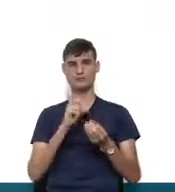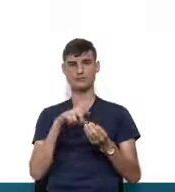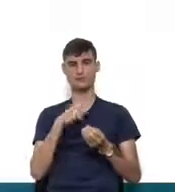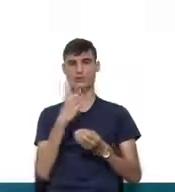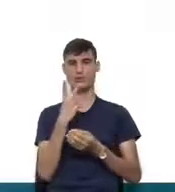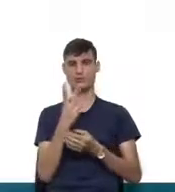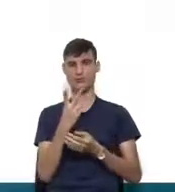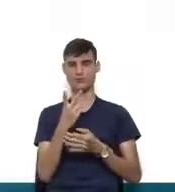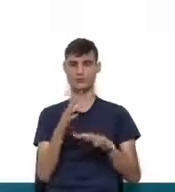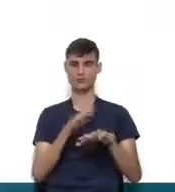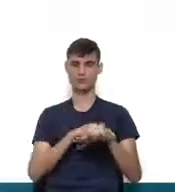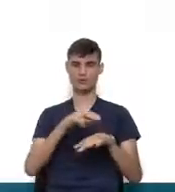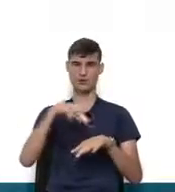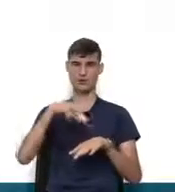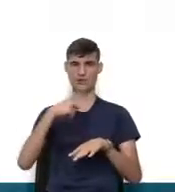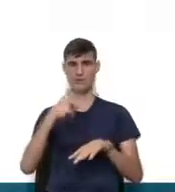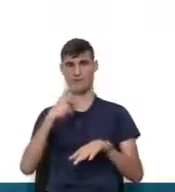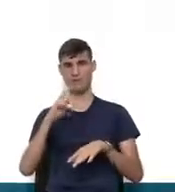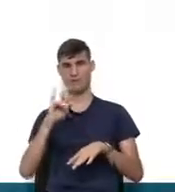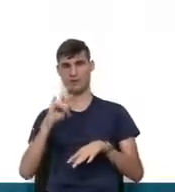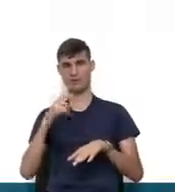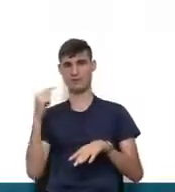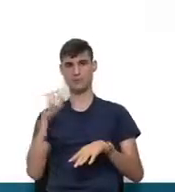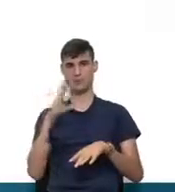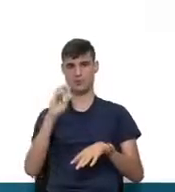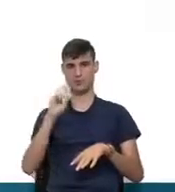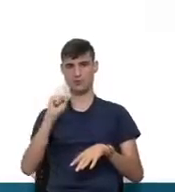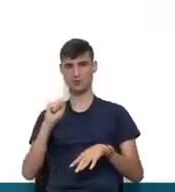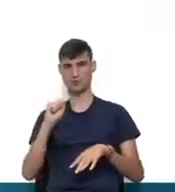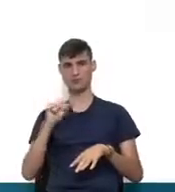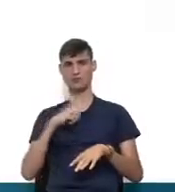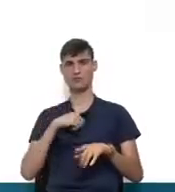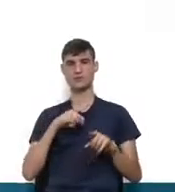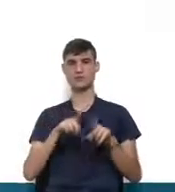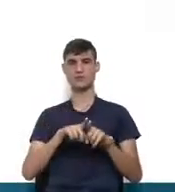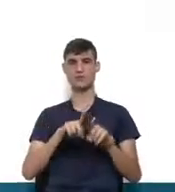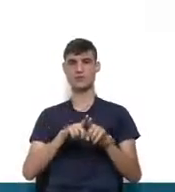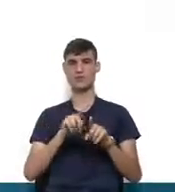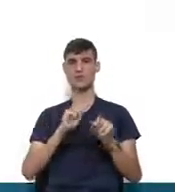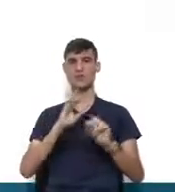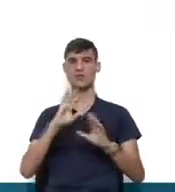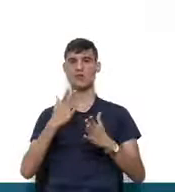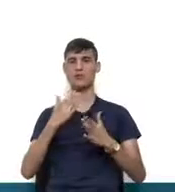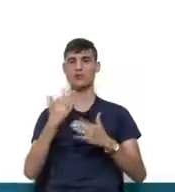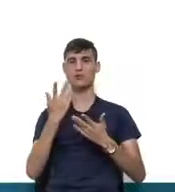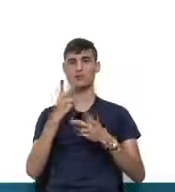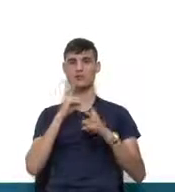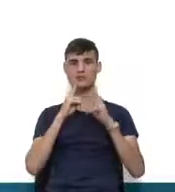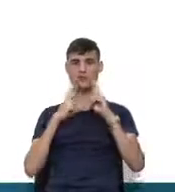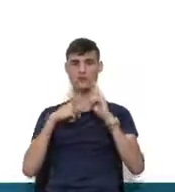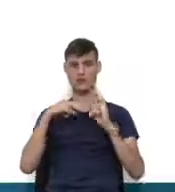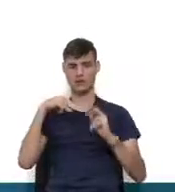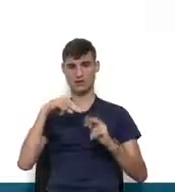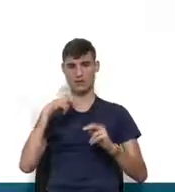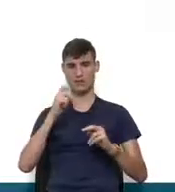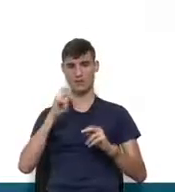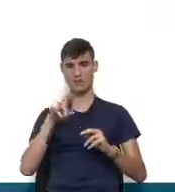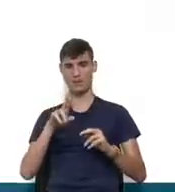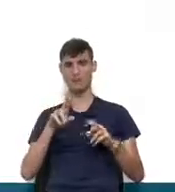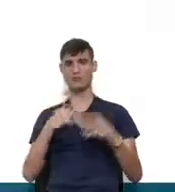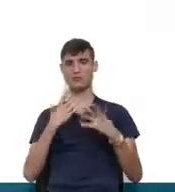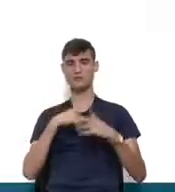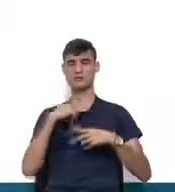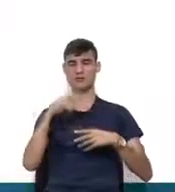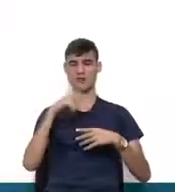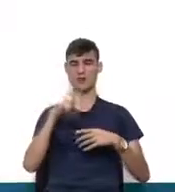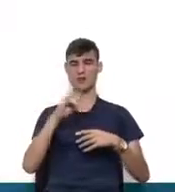2 sobre nπ, menos o cosseno de nπ. E olha o que acontece quando o meu n é par e quando o meu